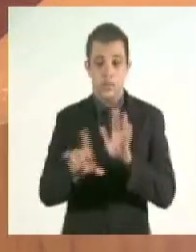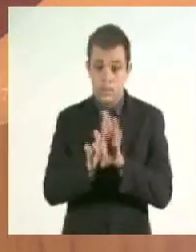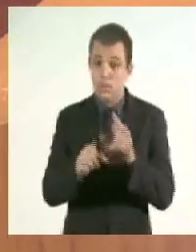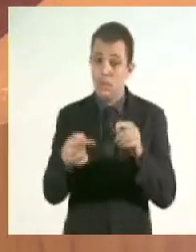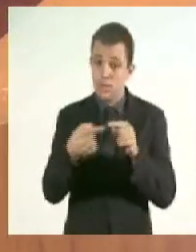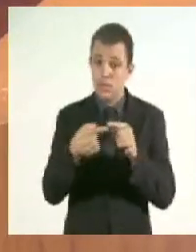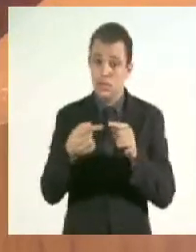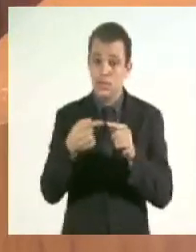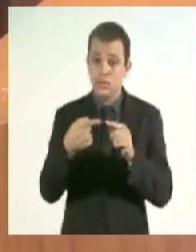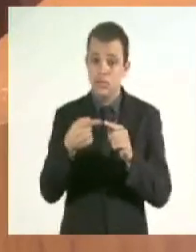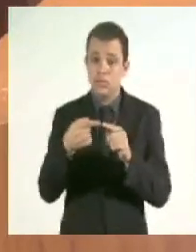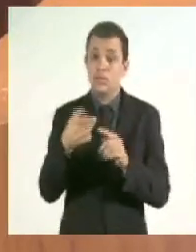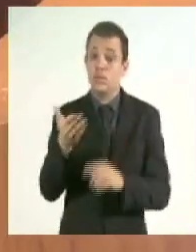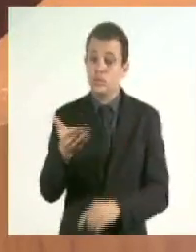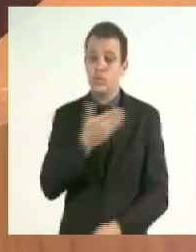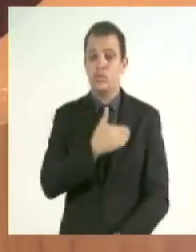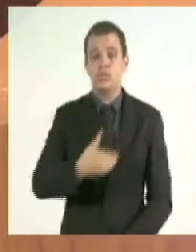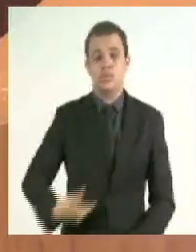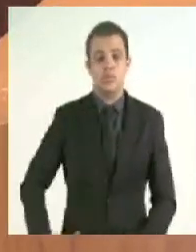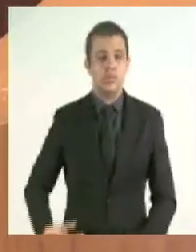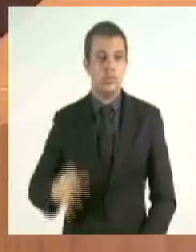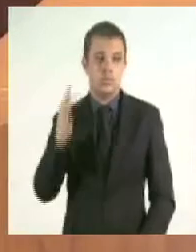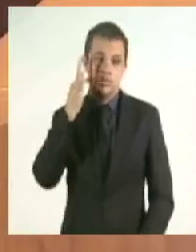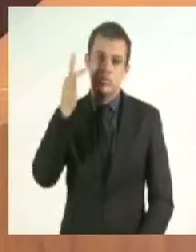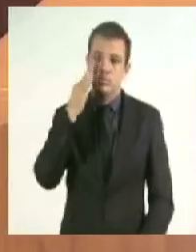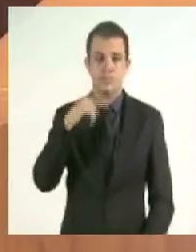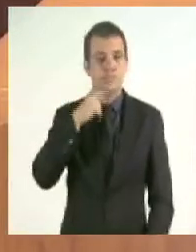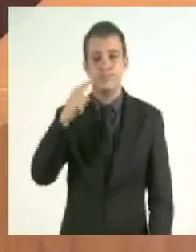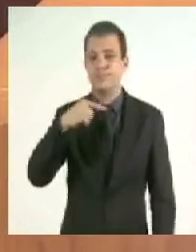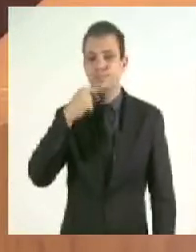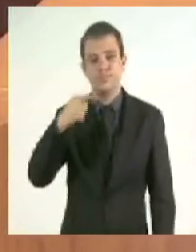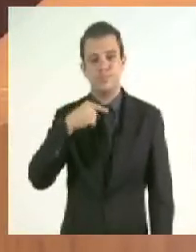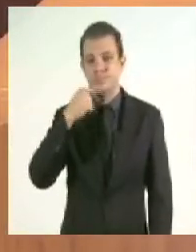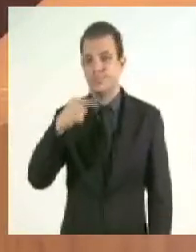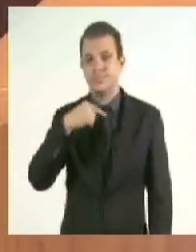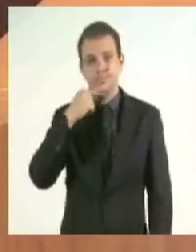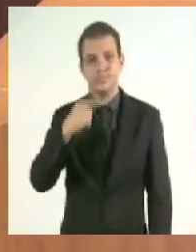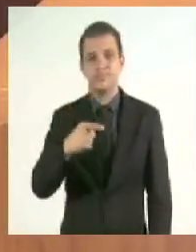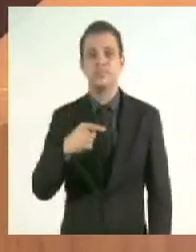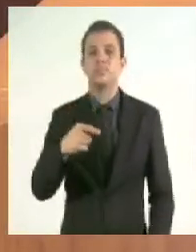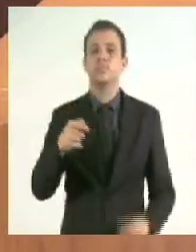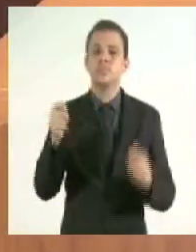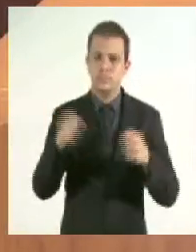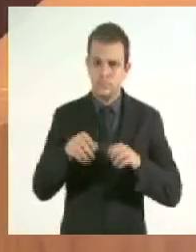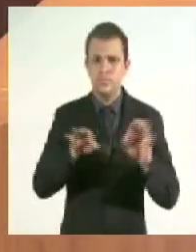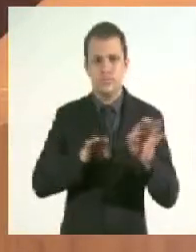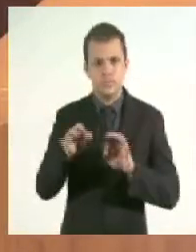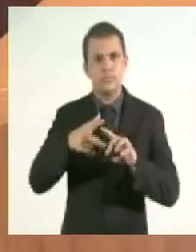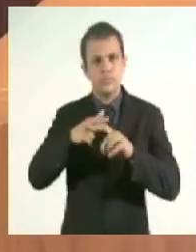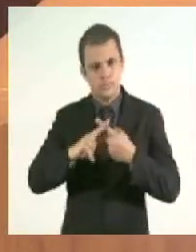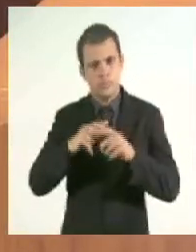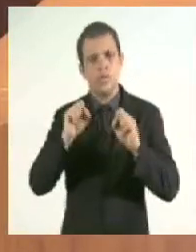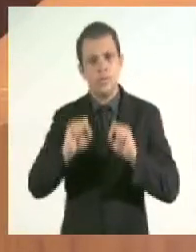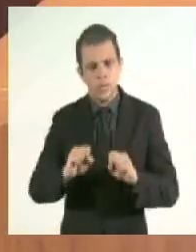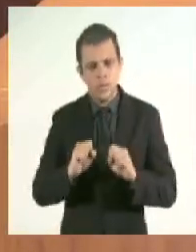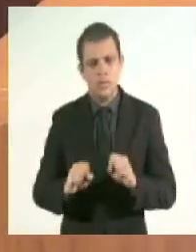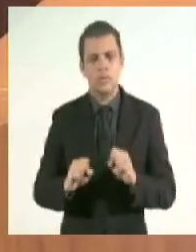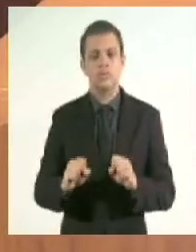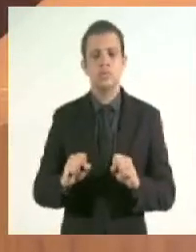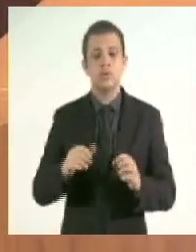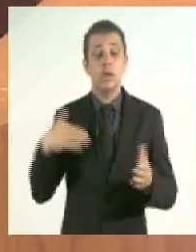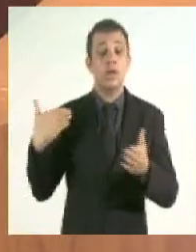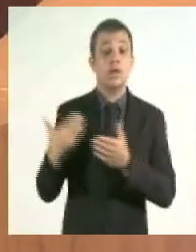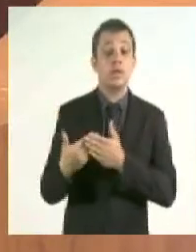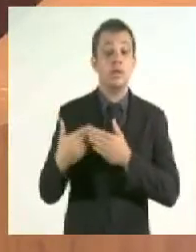o governo Flávio Dino não está conseguindo fazer. Tem conserto. Nós estamos apenas nos 110 dias do governo Flávio